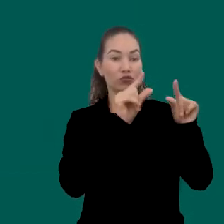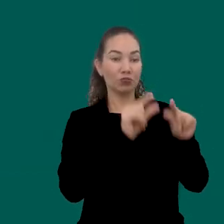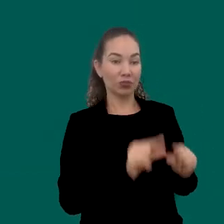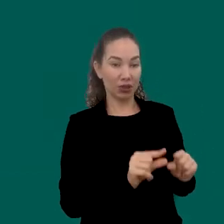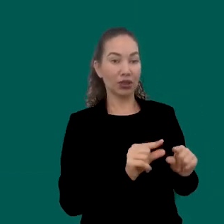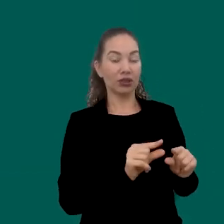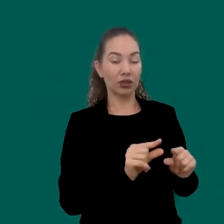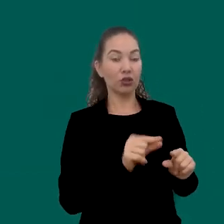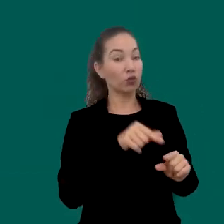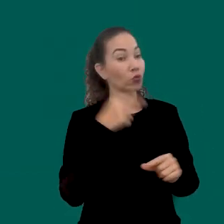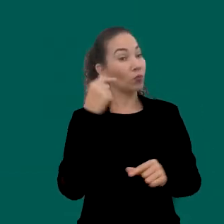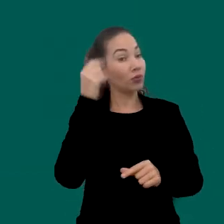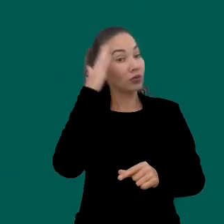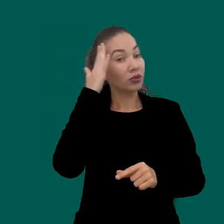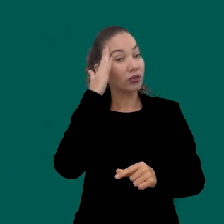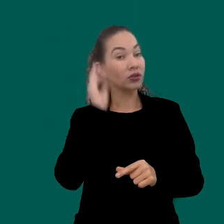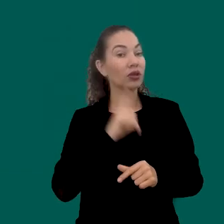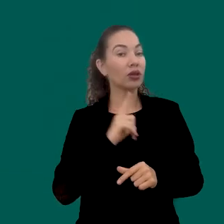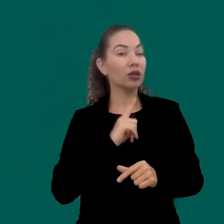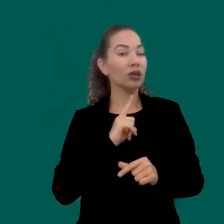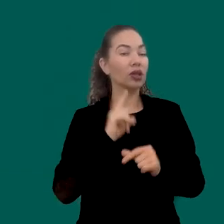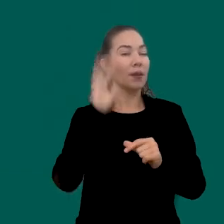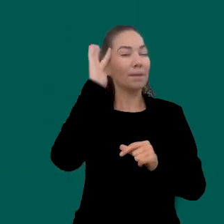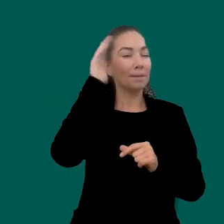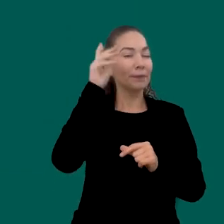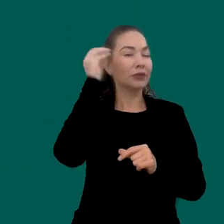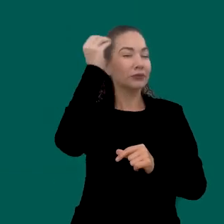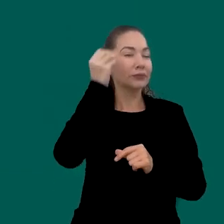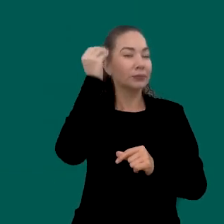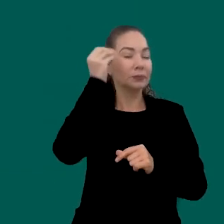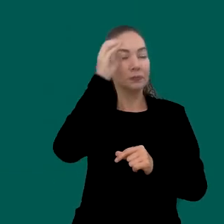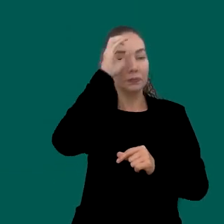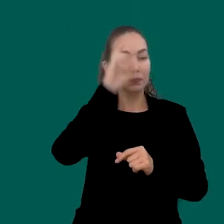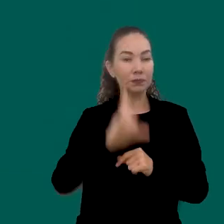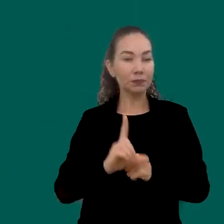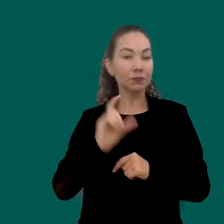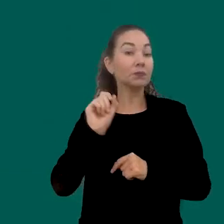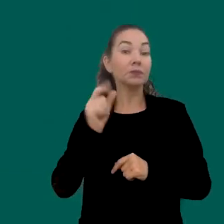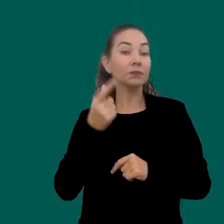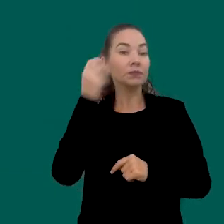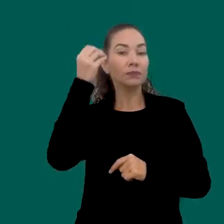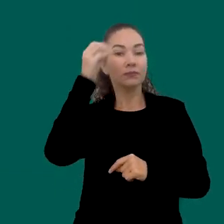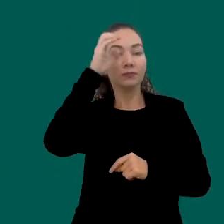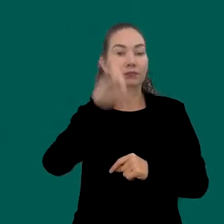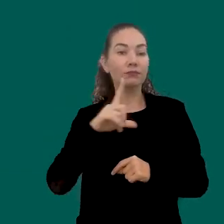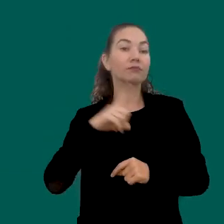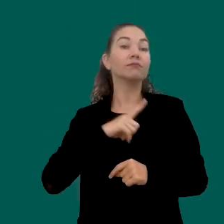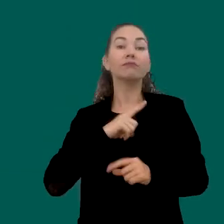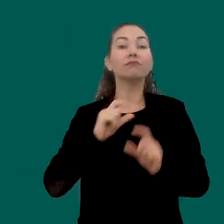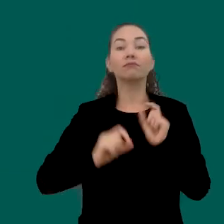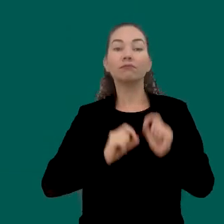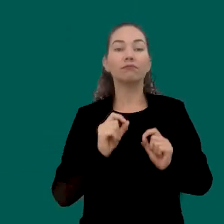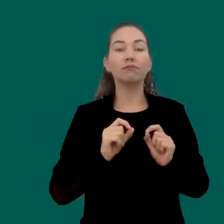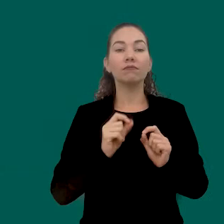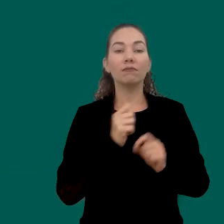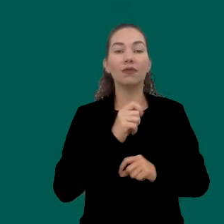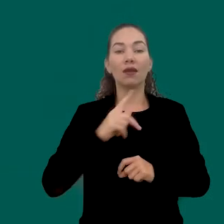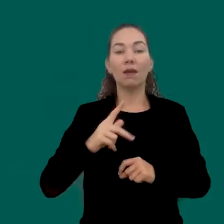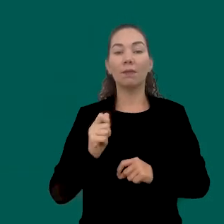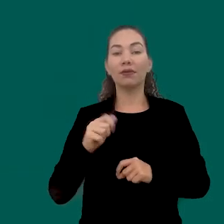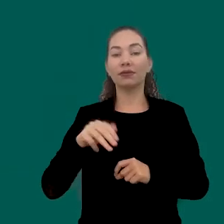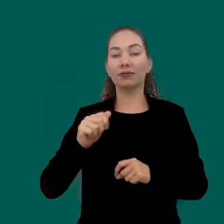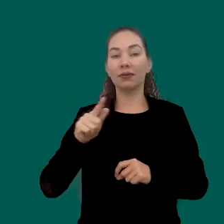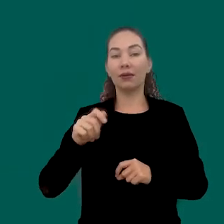né? E você tem que entender que eles pensam muito em experiência de cliente. Qual é a experiência de cliente? Cara, eu tenho aqui o aplicativo da Amazon no